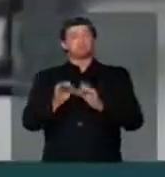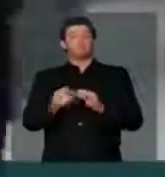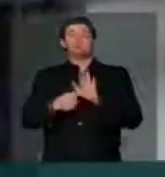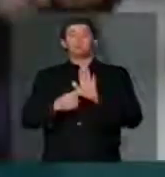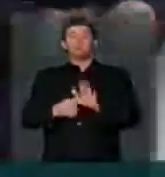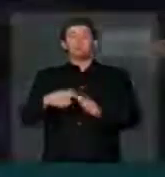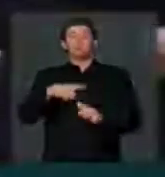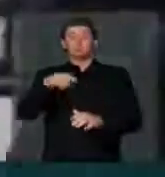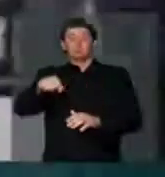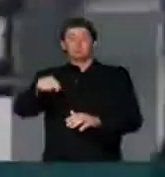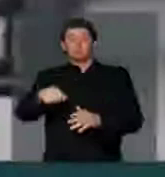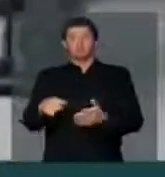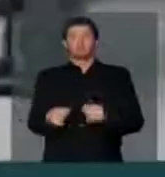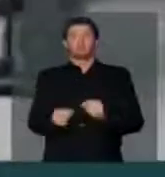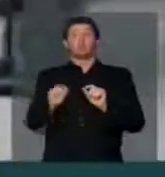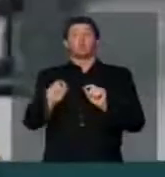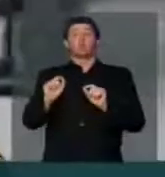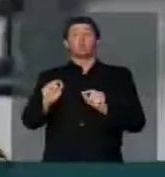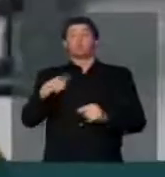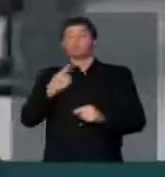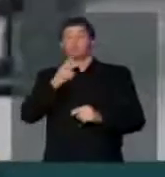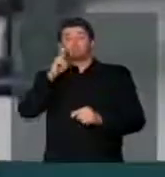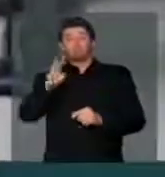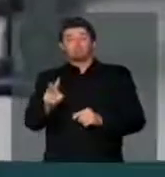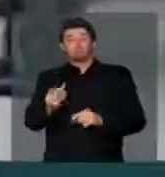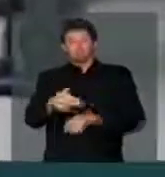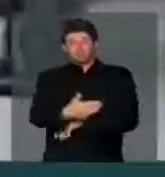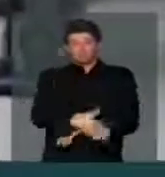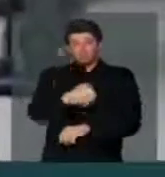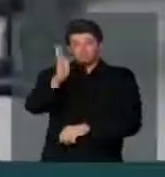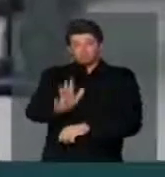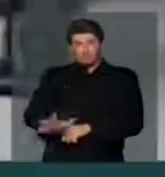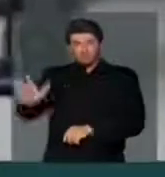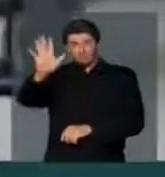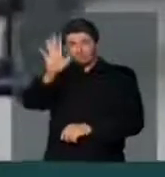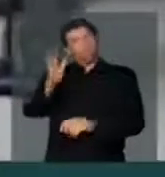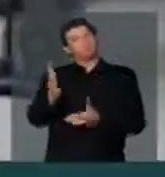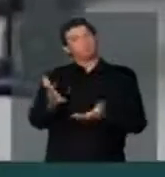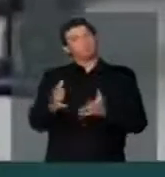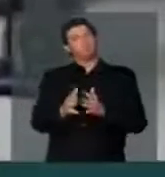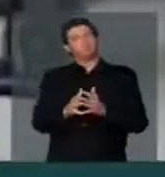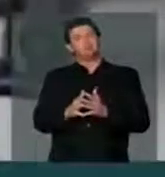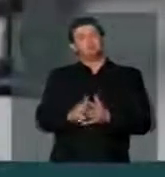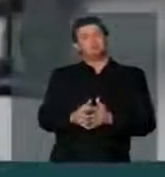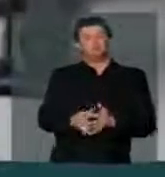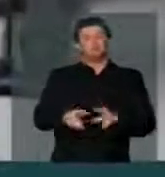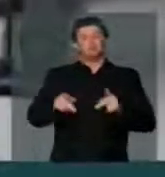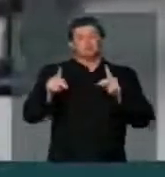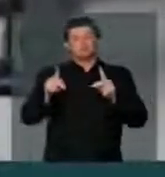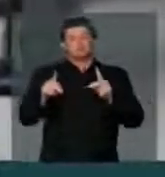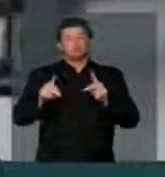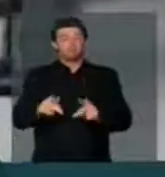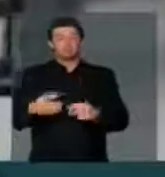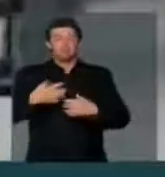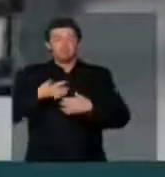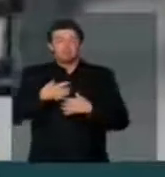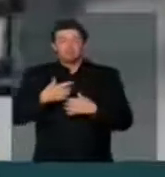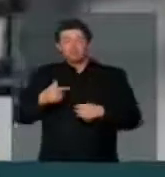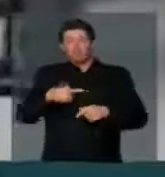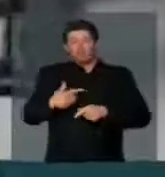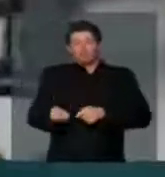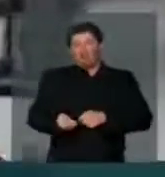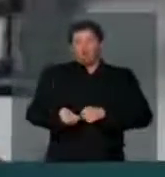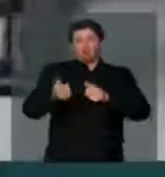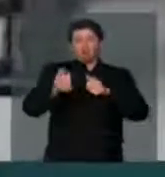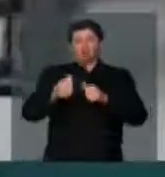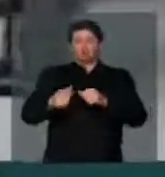reflete aquilo que nós observamos nas ruas do Brasil. Né, o povo brasileiro que se sente enganado, que se